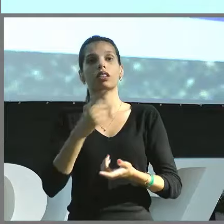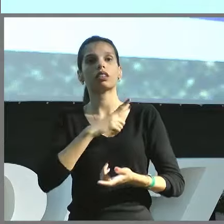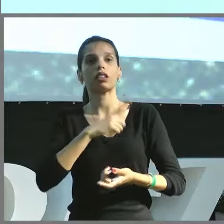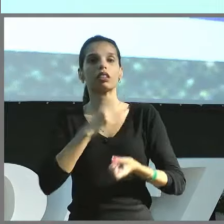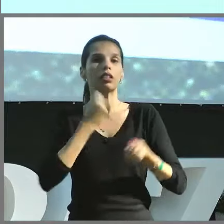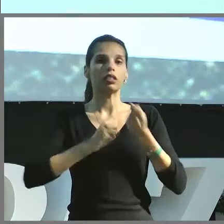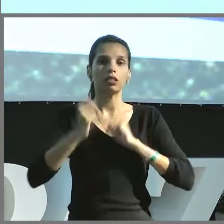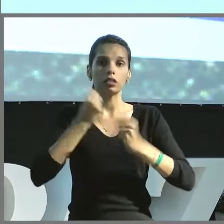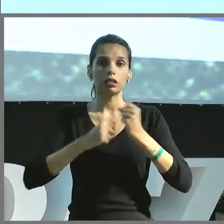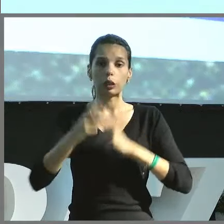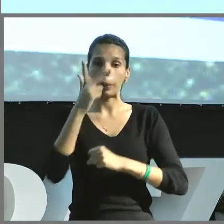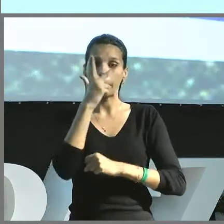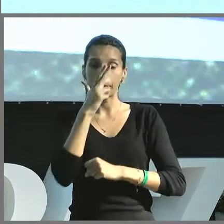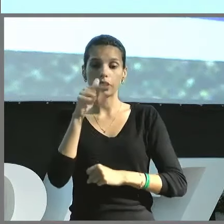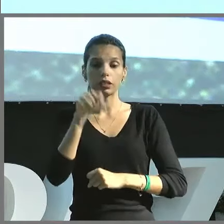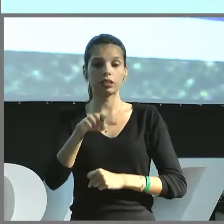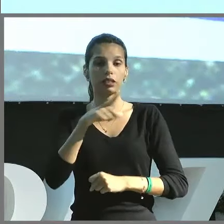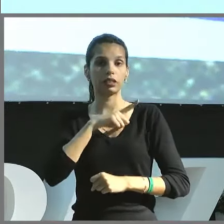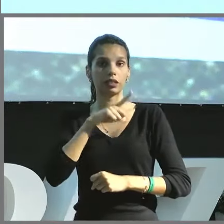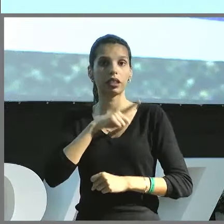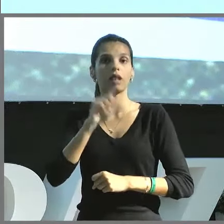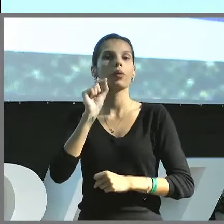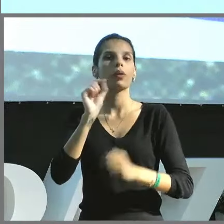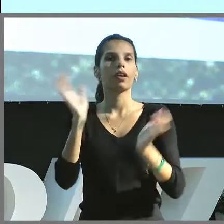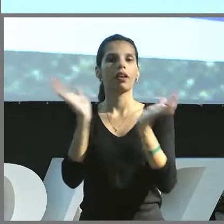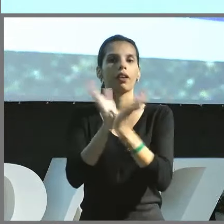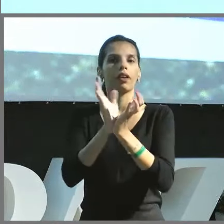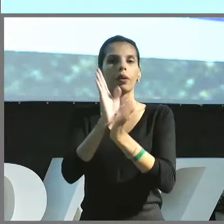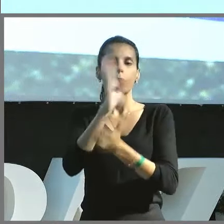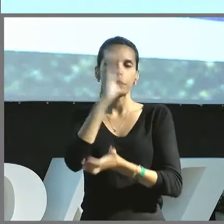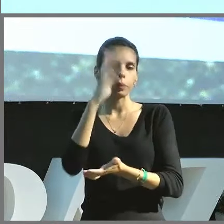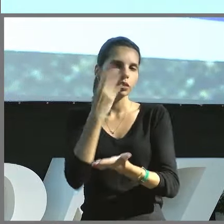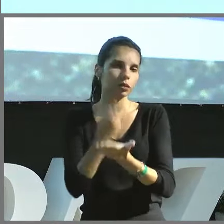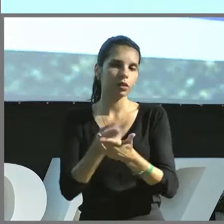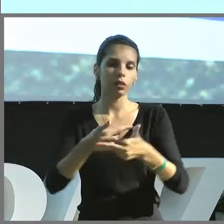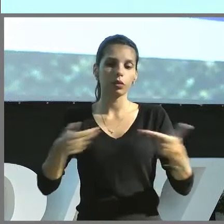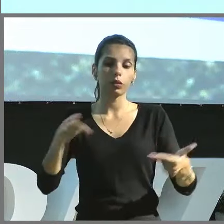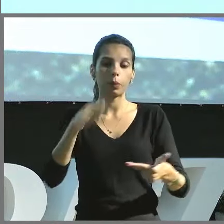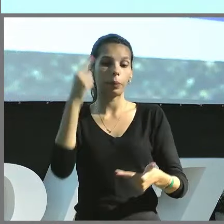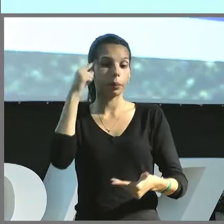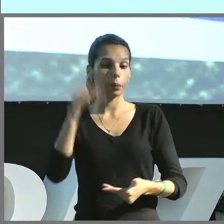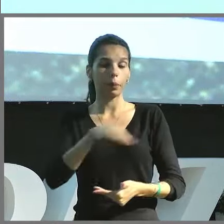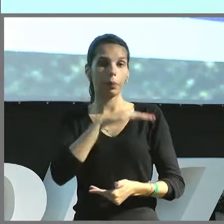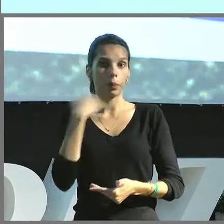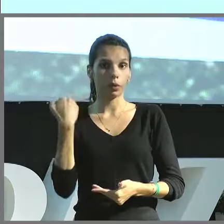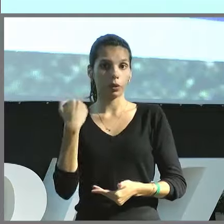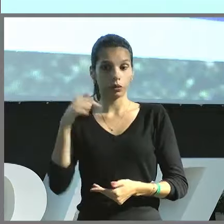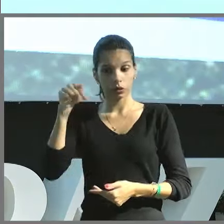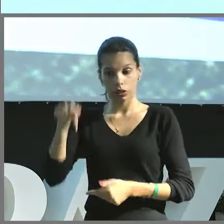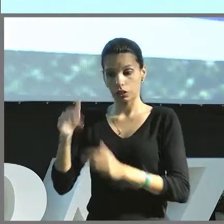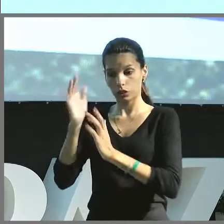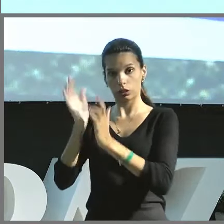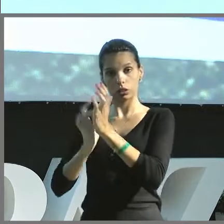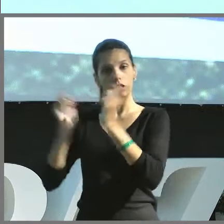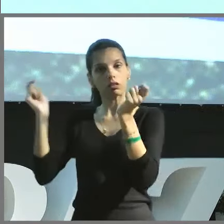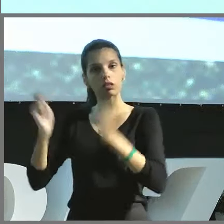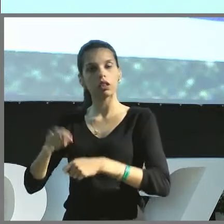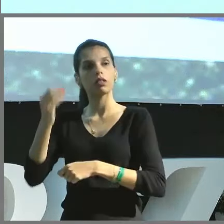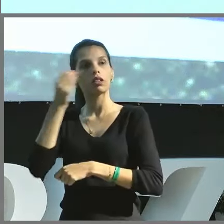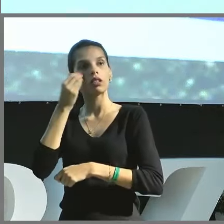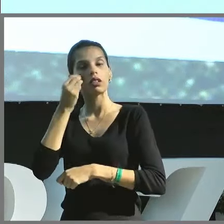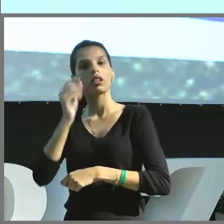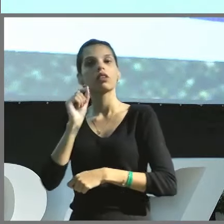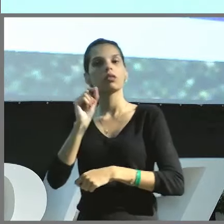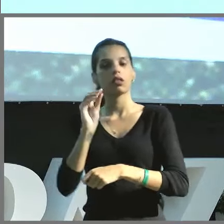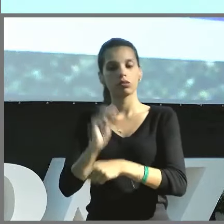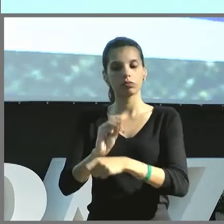acham que ele ficou morto após a crise convulsiva. E Jesus, depois de liberá-lo do processo